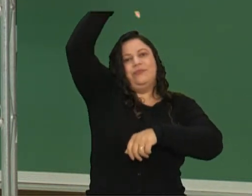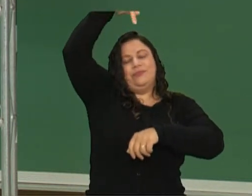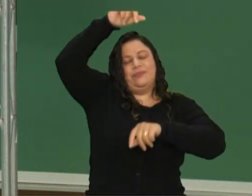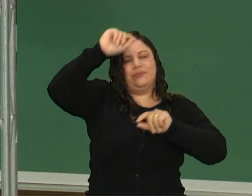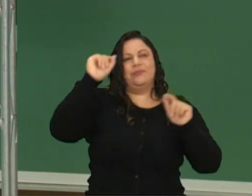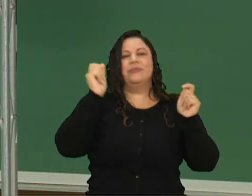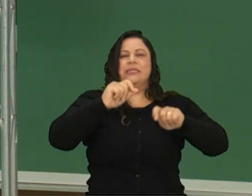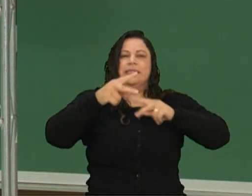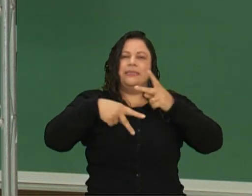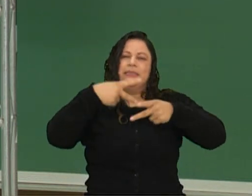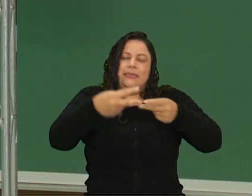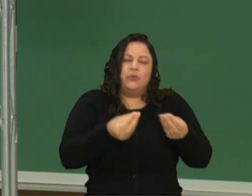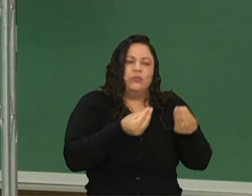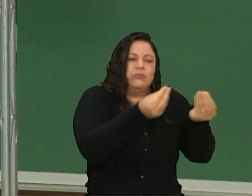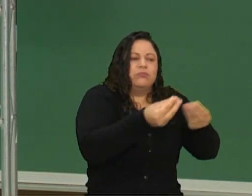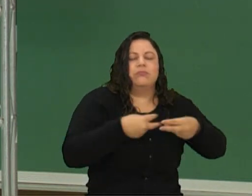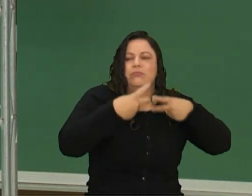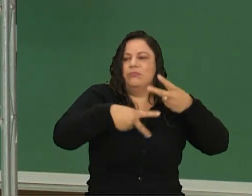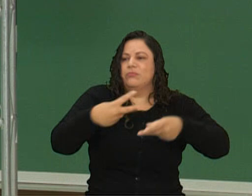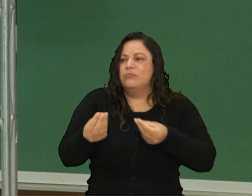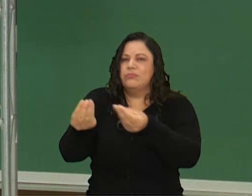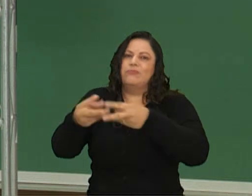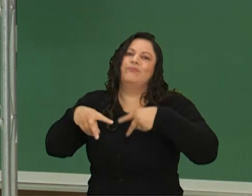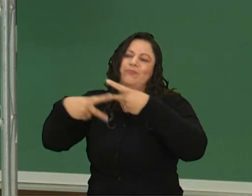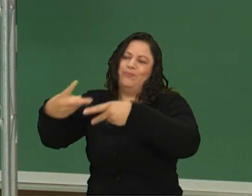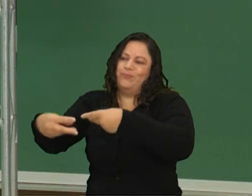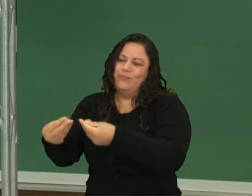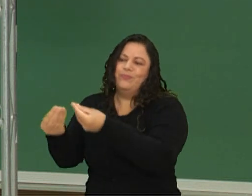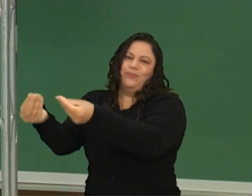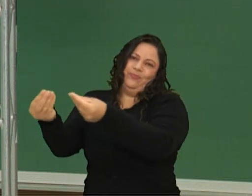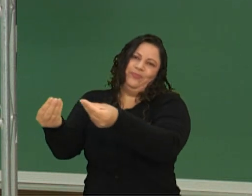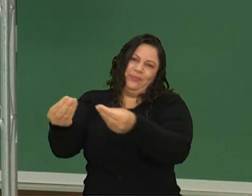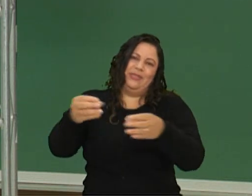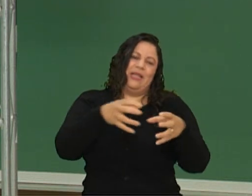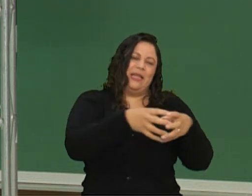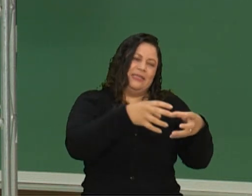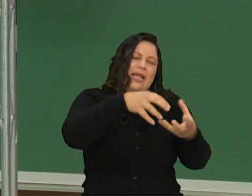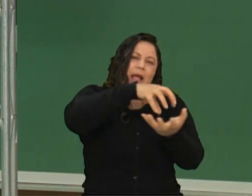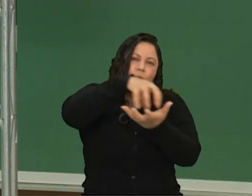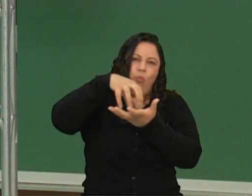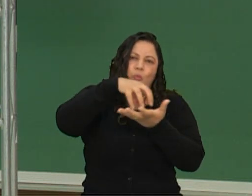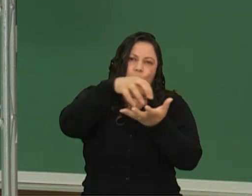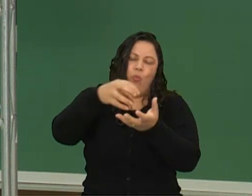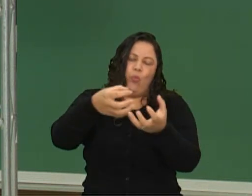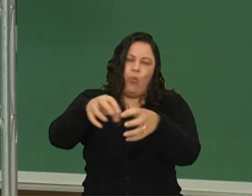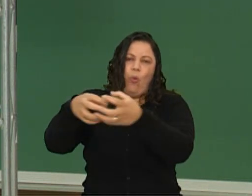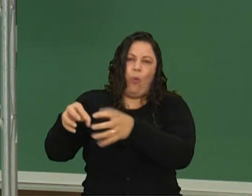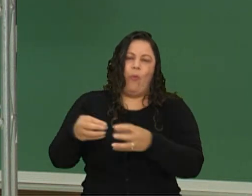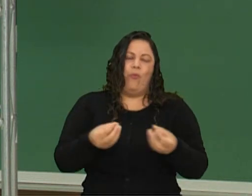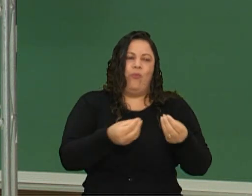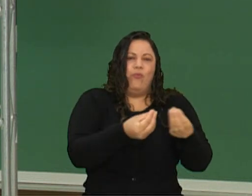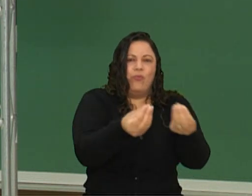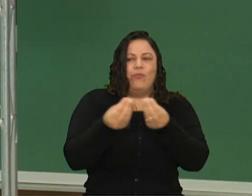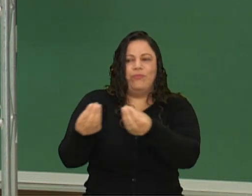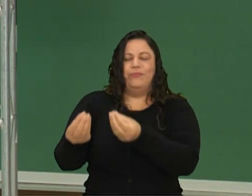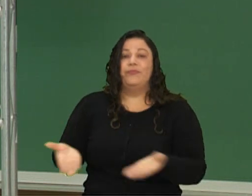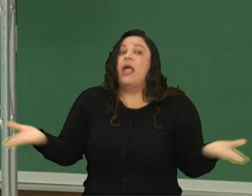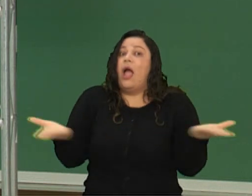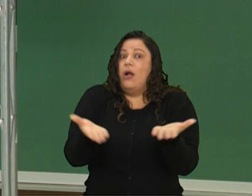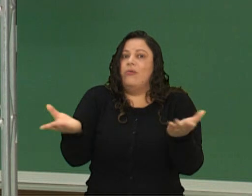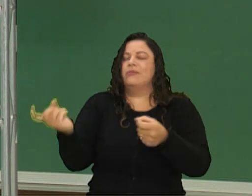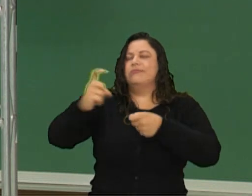presentes uns para os outros, celebrando a Páscoa. Vamos retomar um pouquinho aqui para ver o que a gente aprendeu na aula de